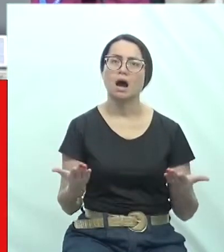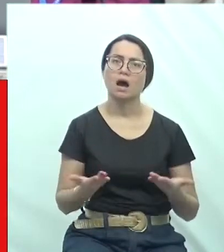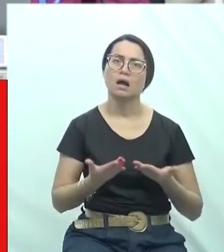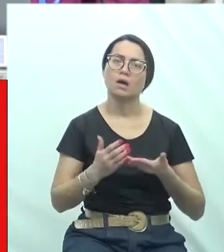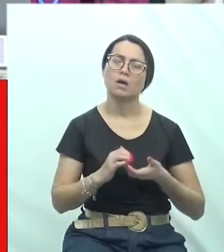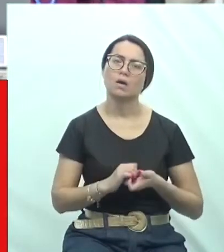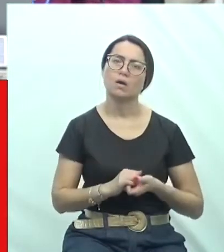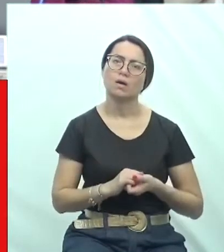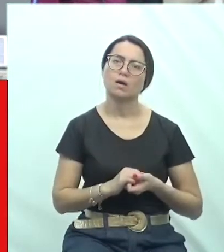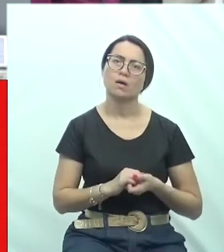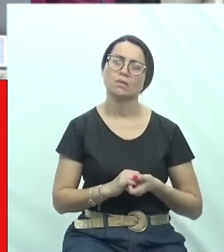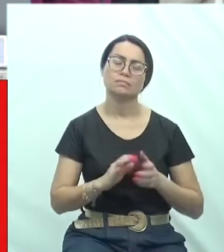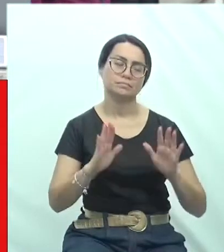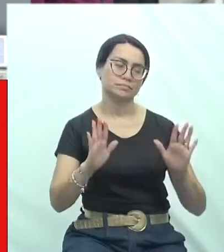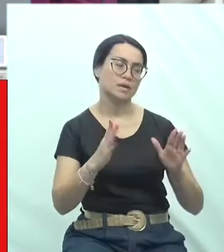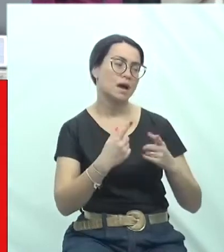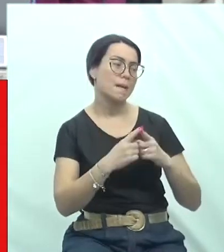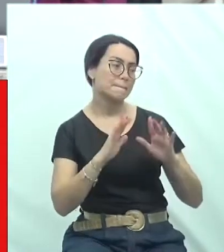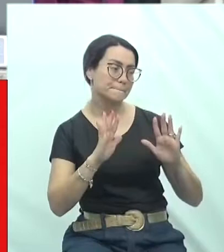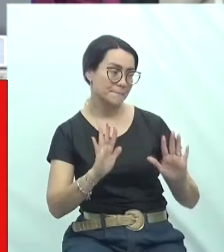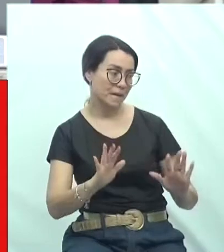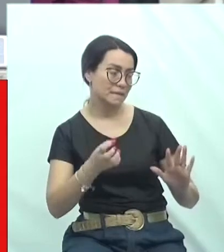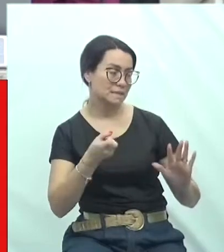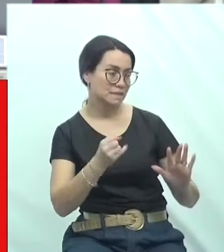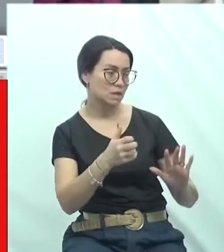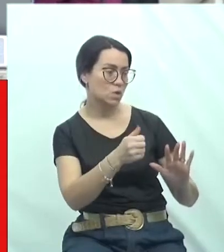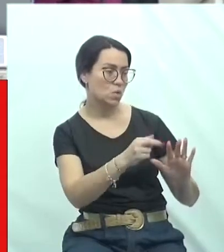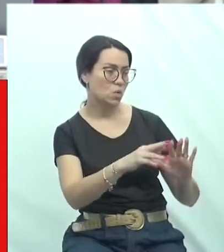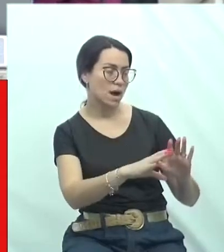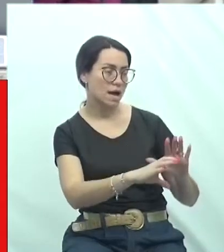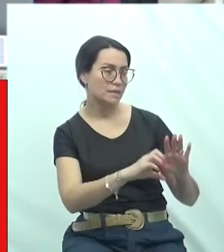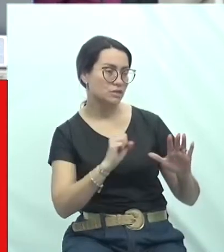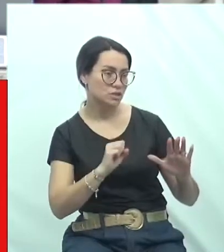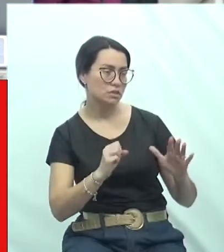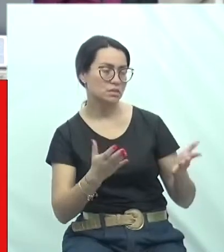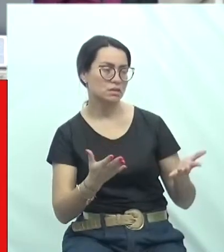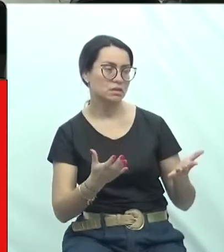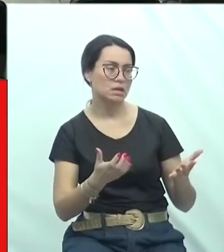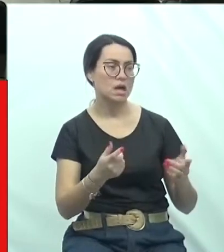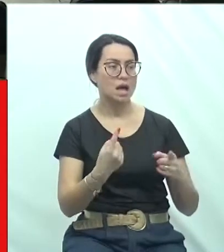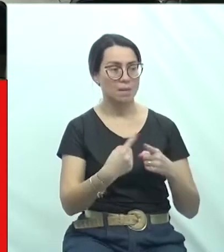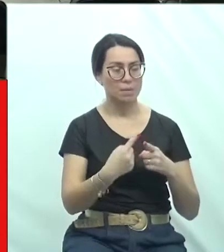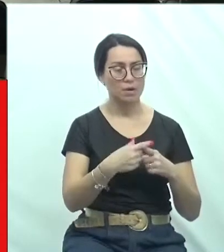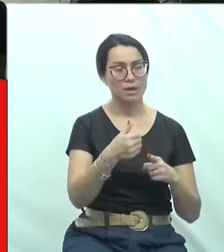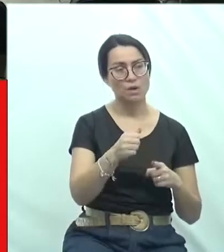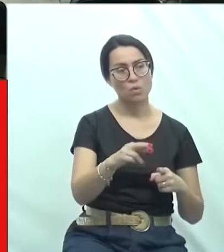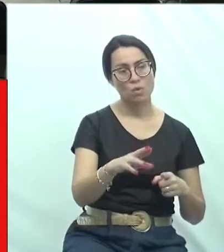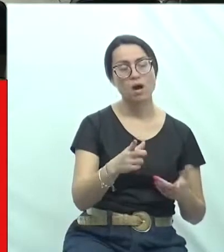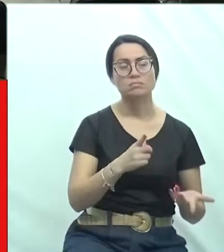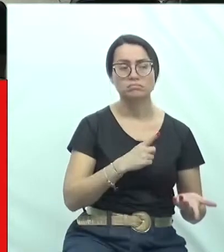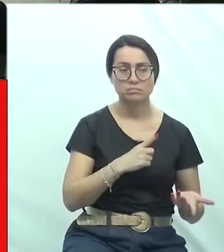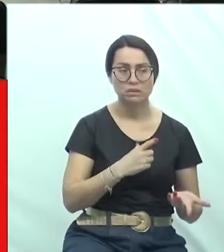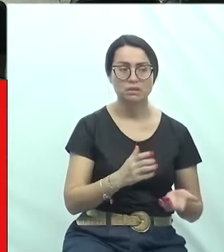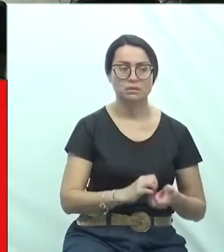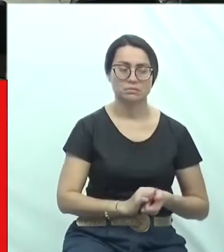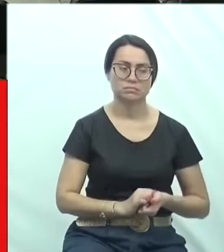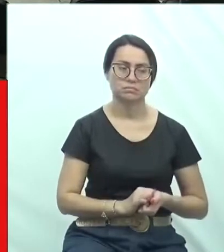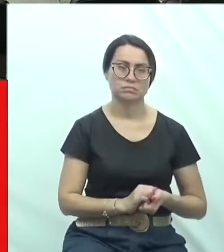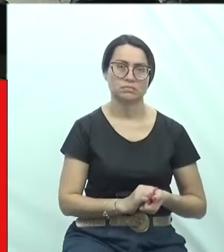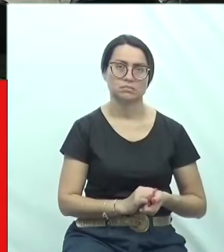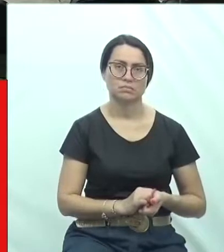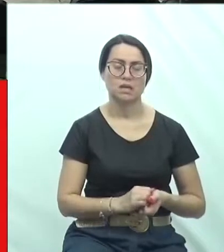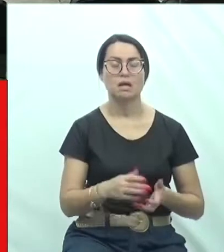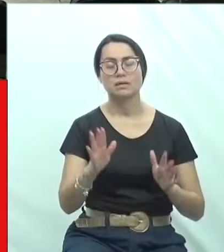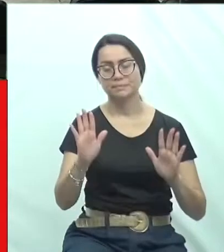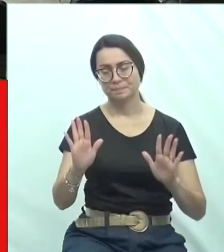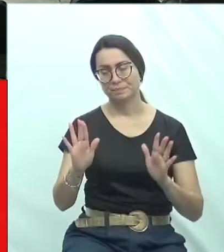Agora, enfim. Mas se você tira o ar da rede, é que o ar ele existe. Na verdade, é que existe um ar, a